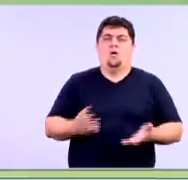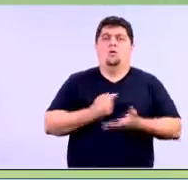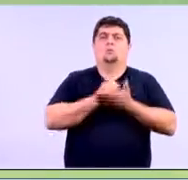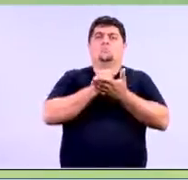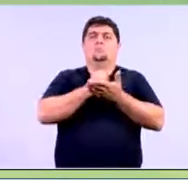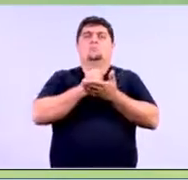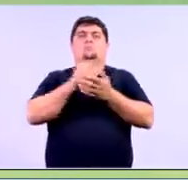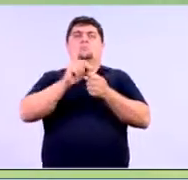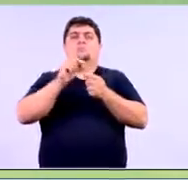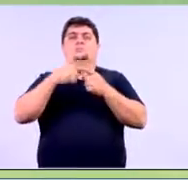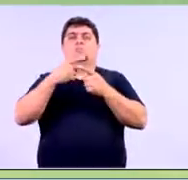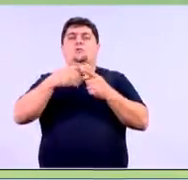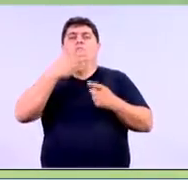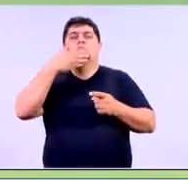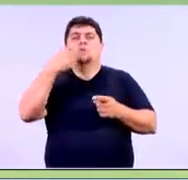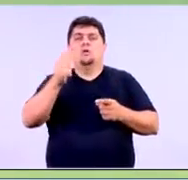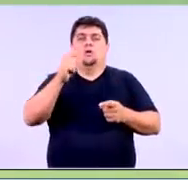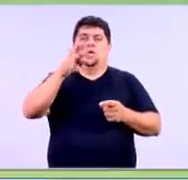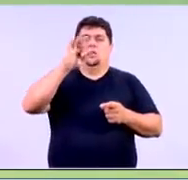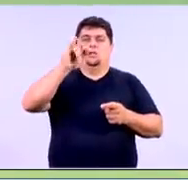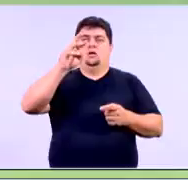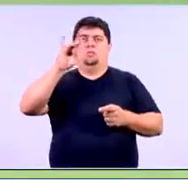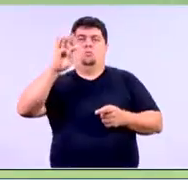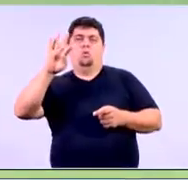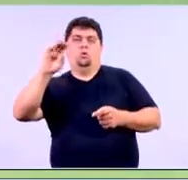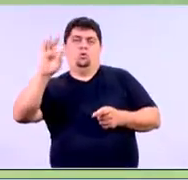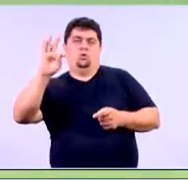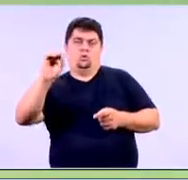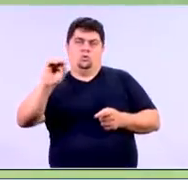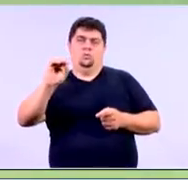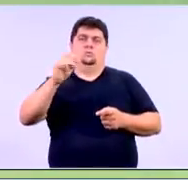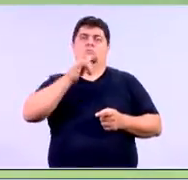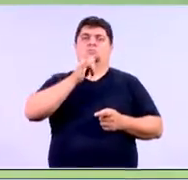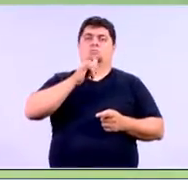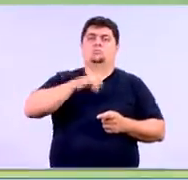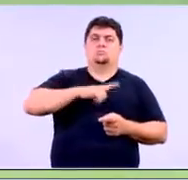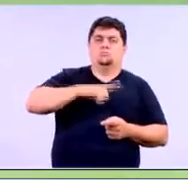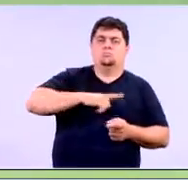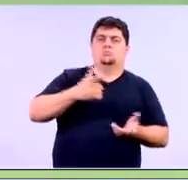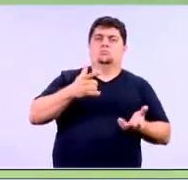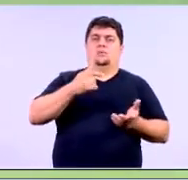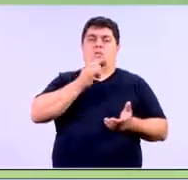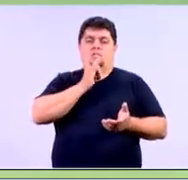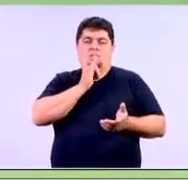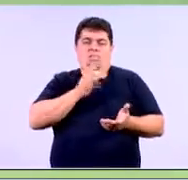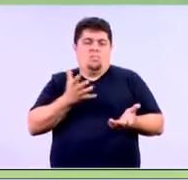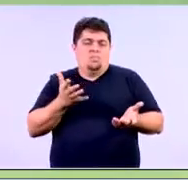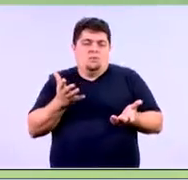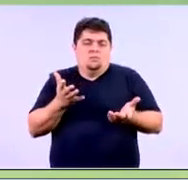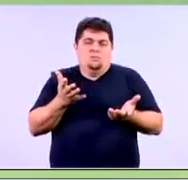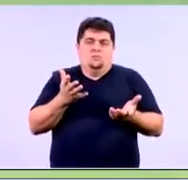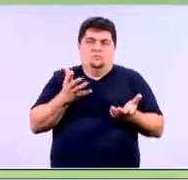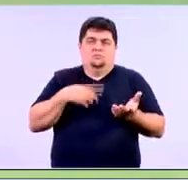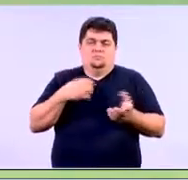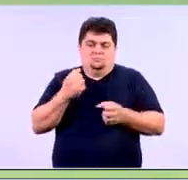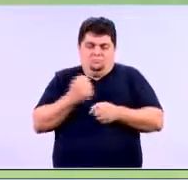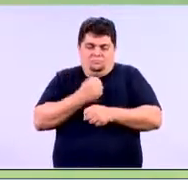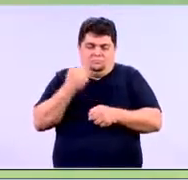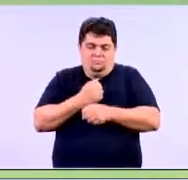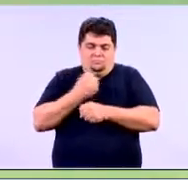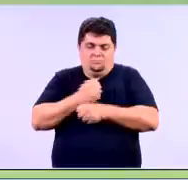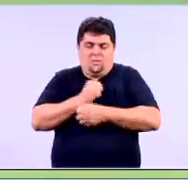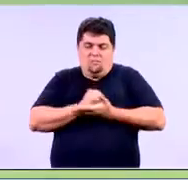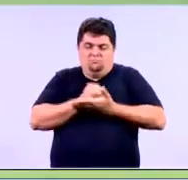que é mais um tributo instituído para fazer face ao custo de obras públicas de